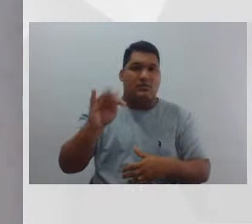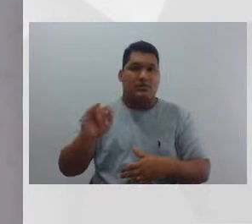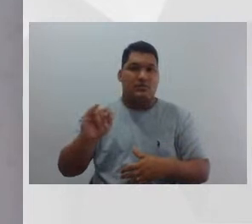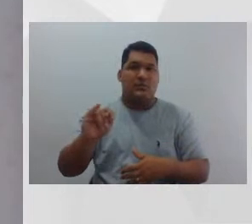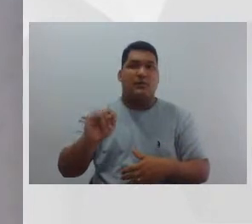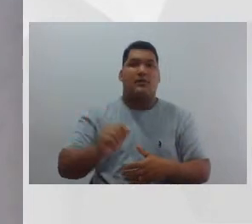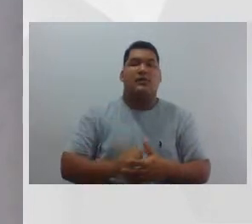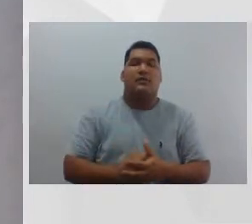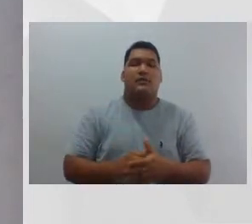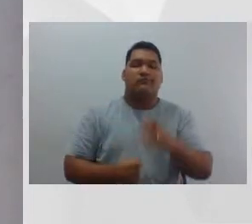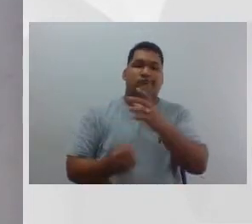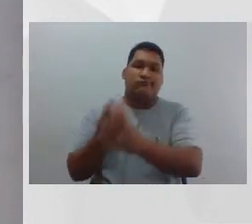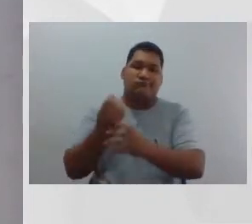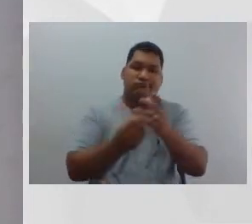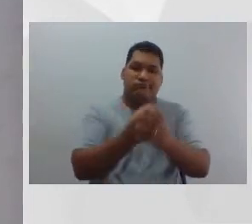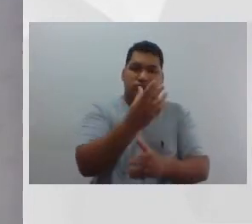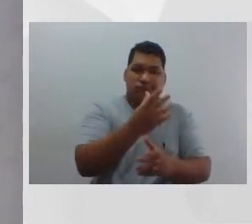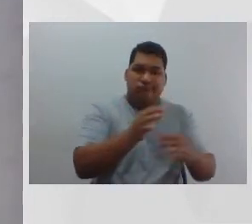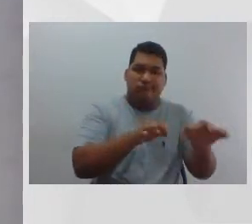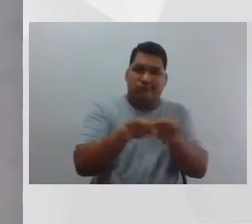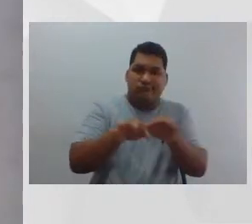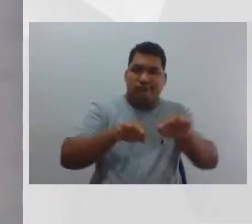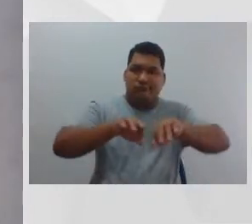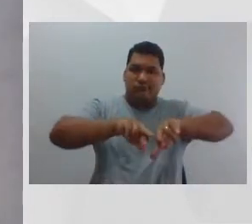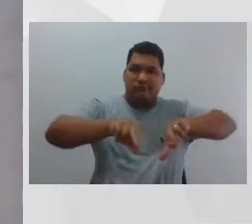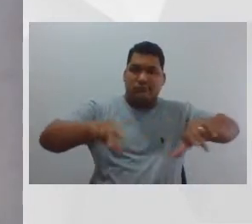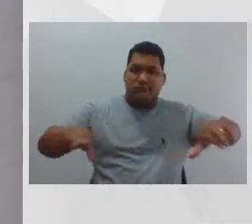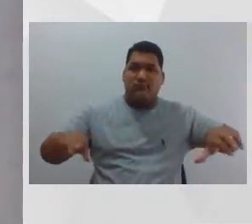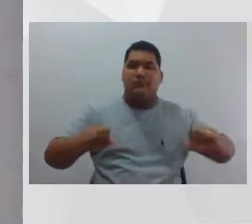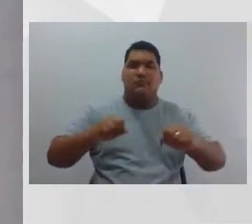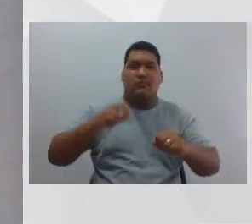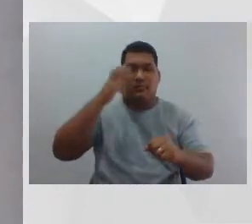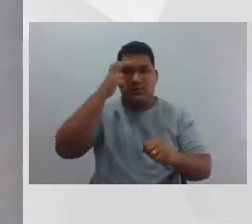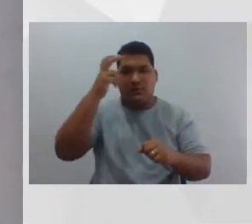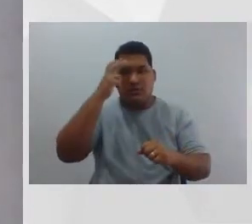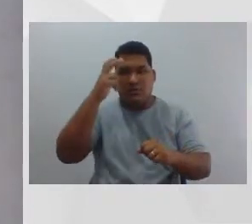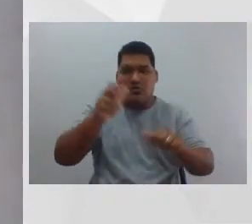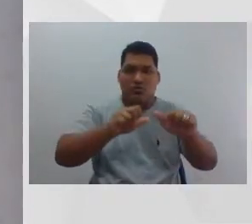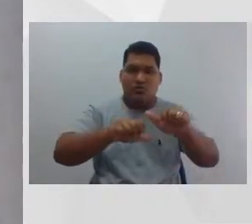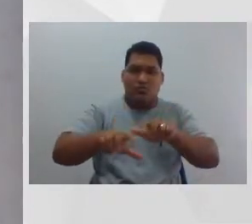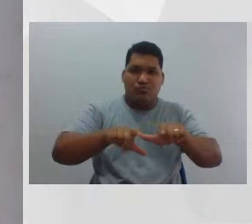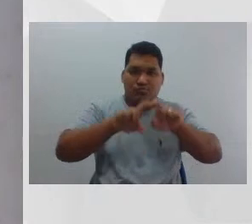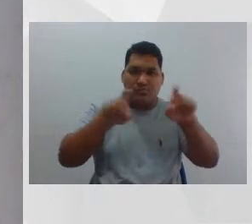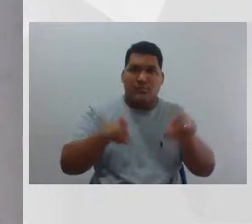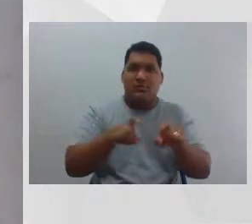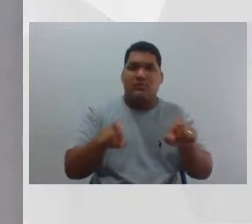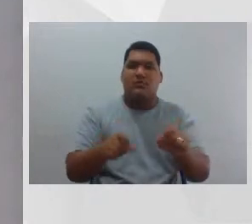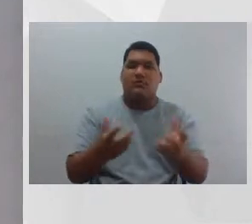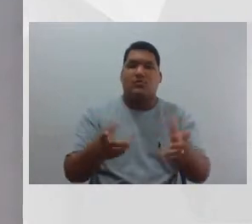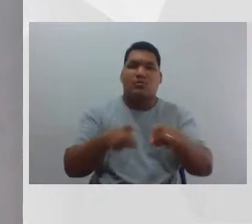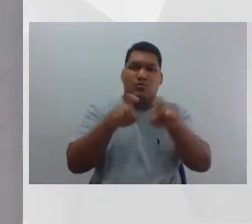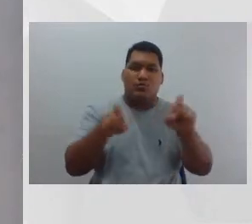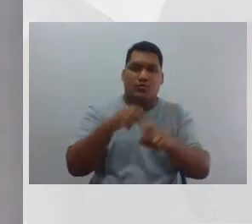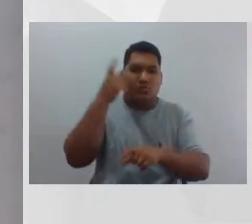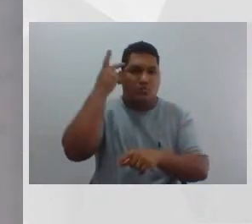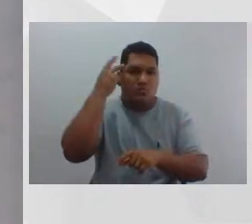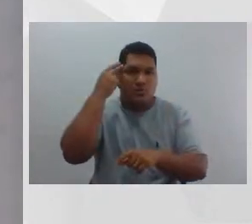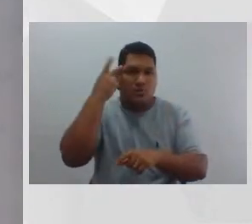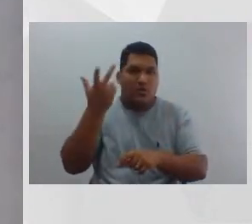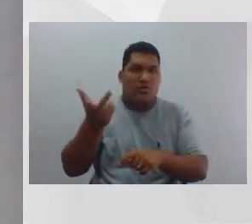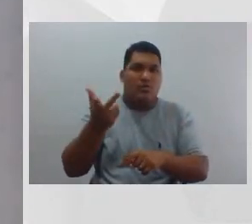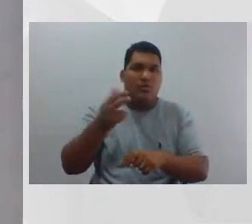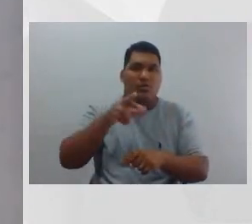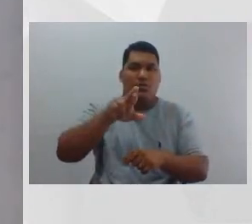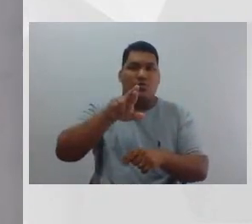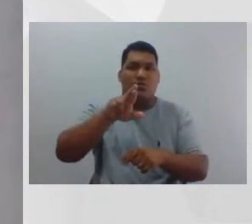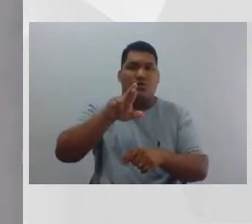pesquisas científicas e tecnológicas na área de inteligência computacional, computação natural, redes neurais